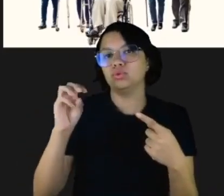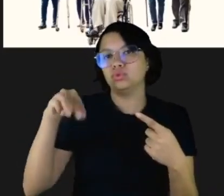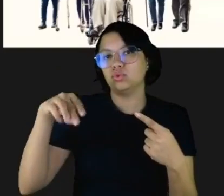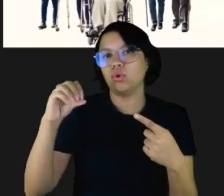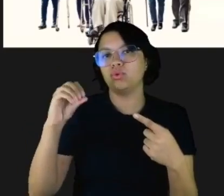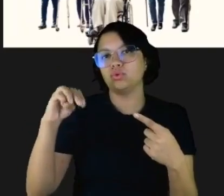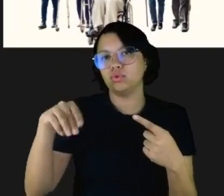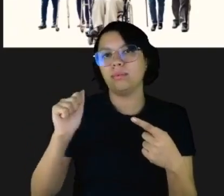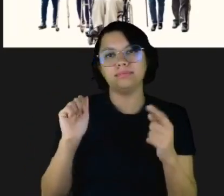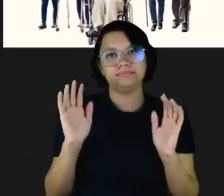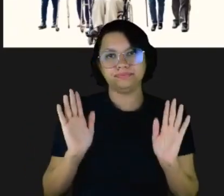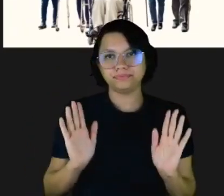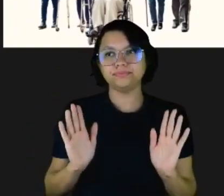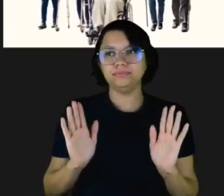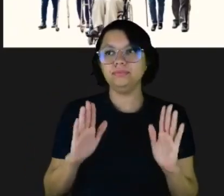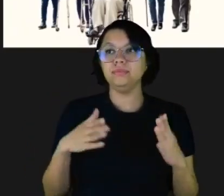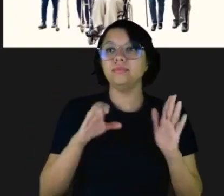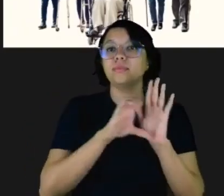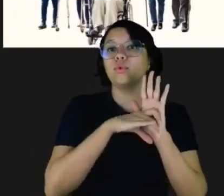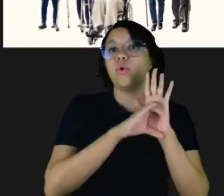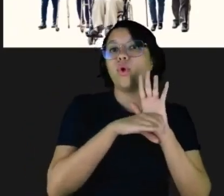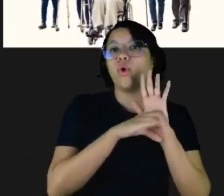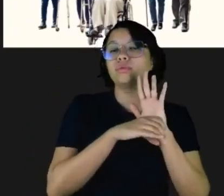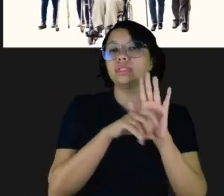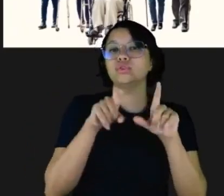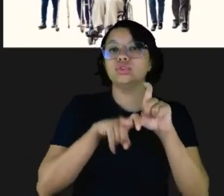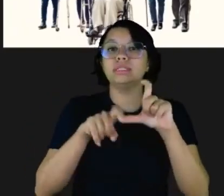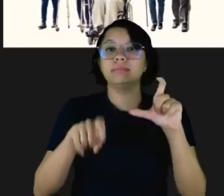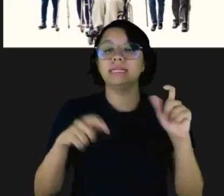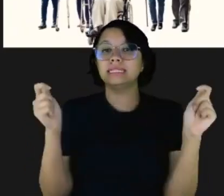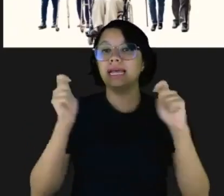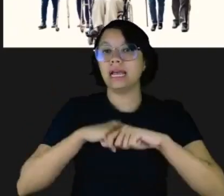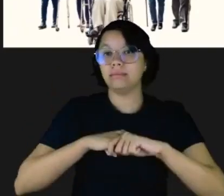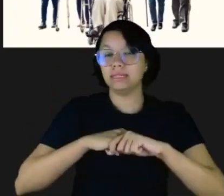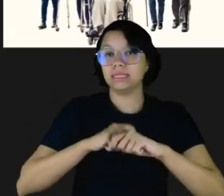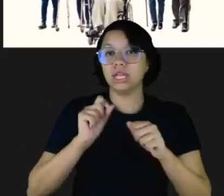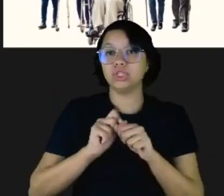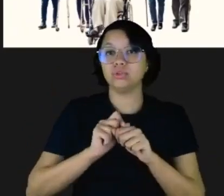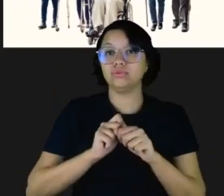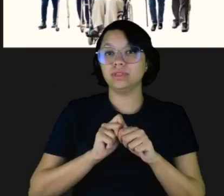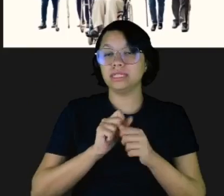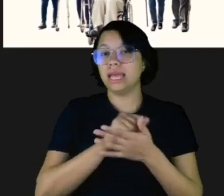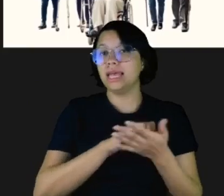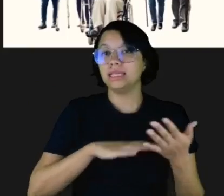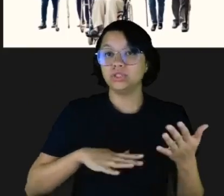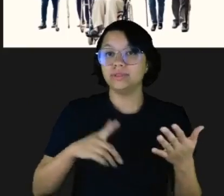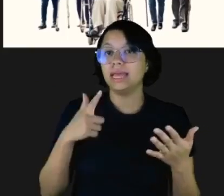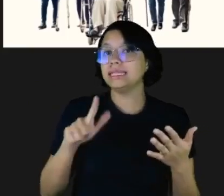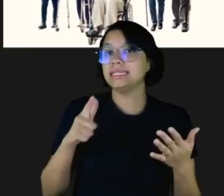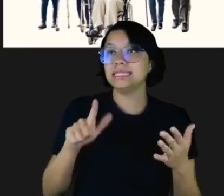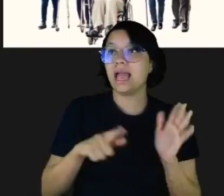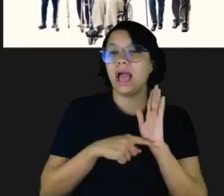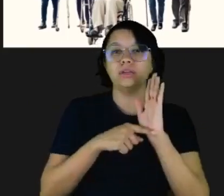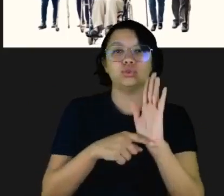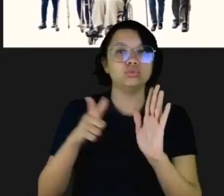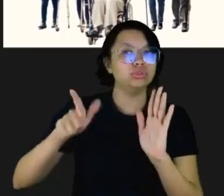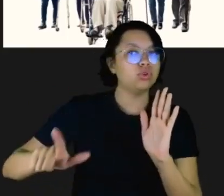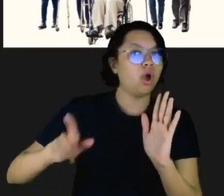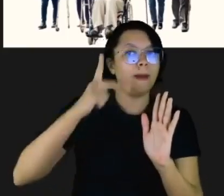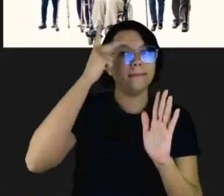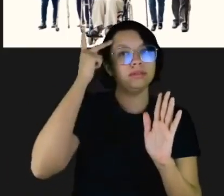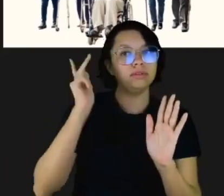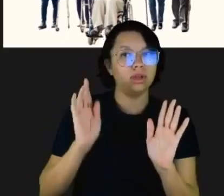Né? E aí, o conceito de independência é a capacidade de realizar as atividades sem a ajuda de outra